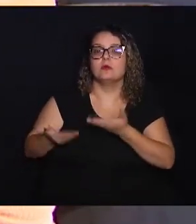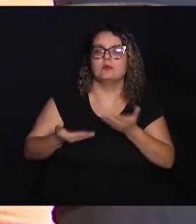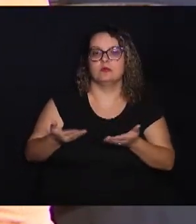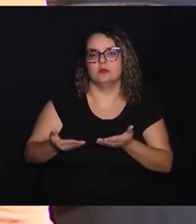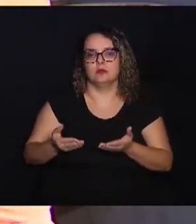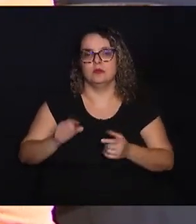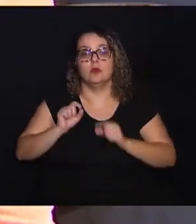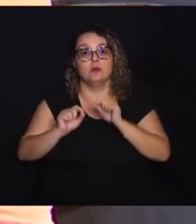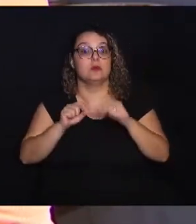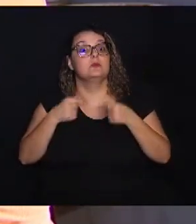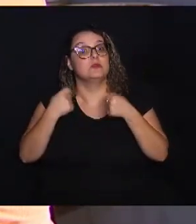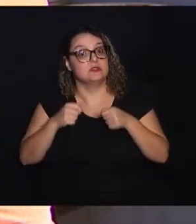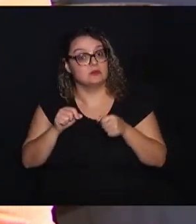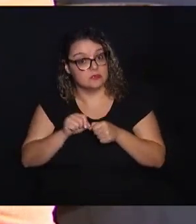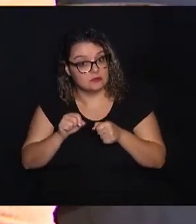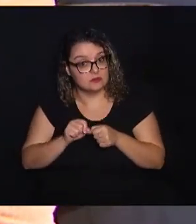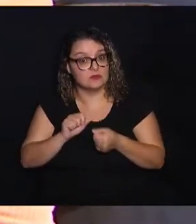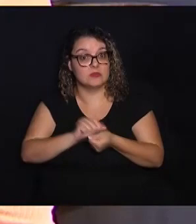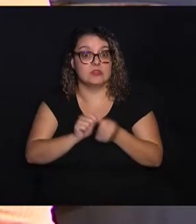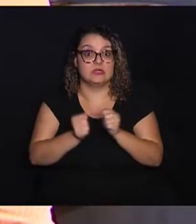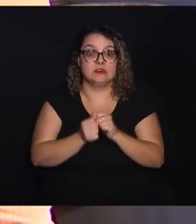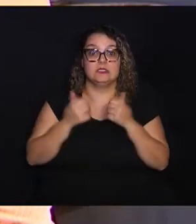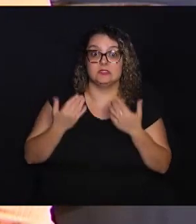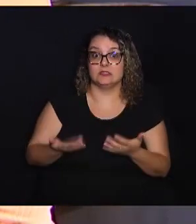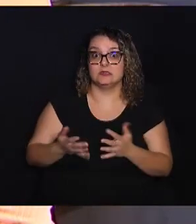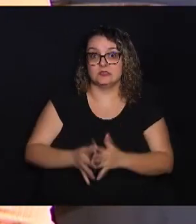você precisa fazer para se adequar,